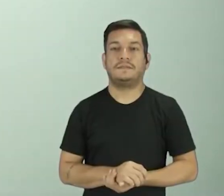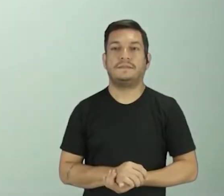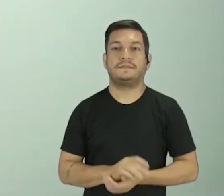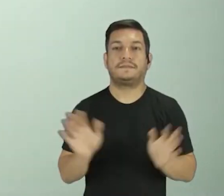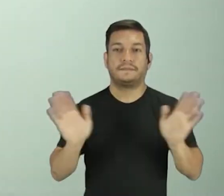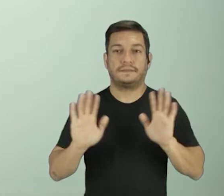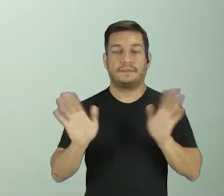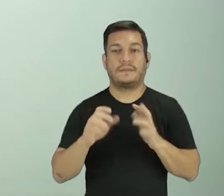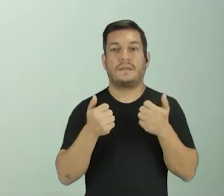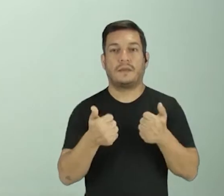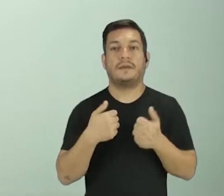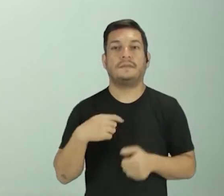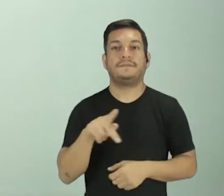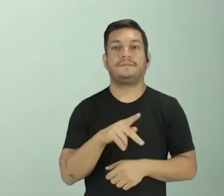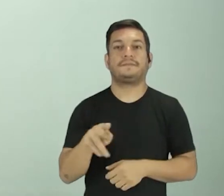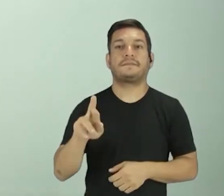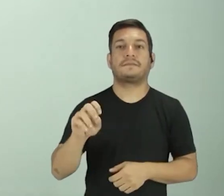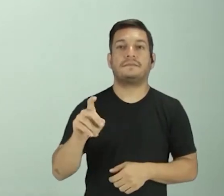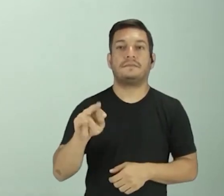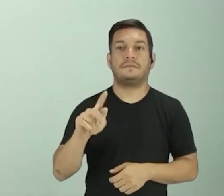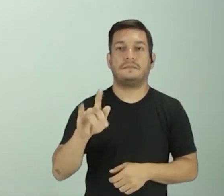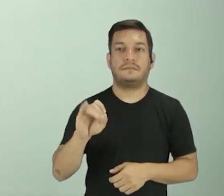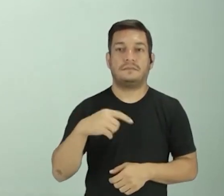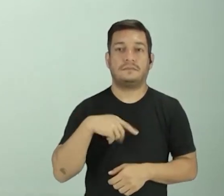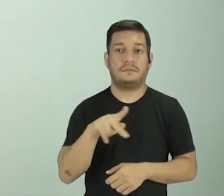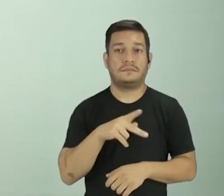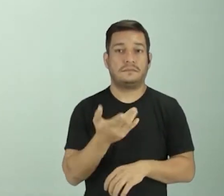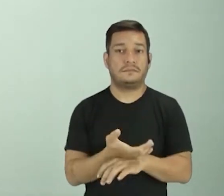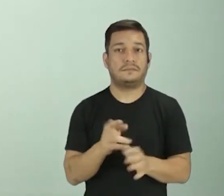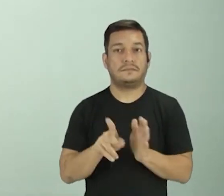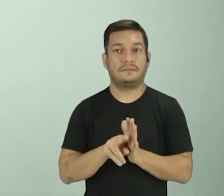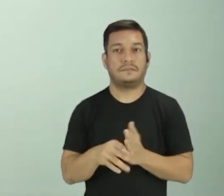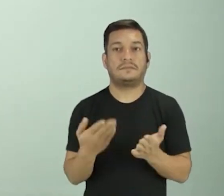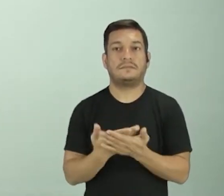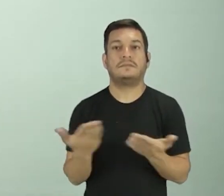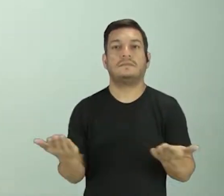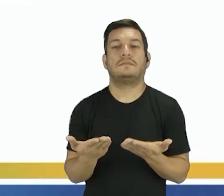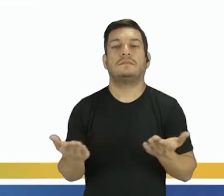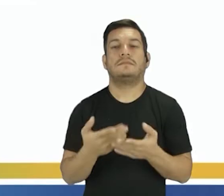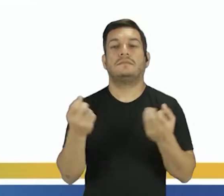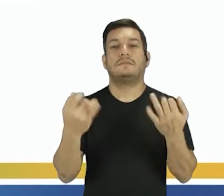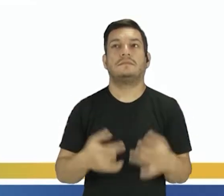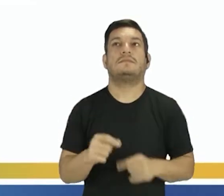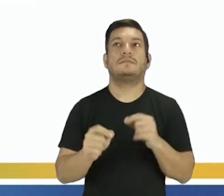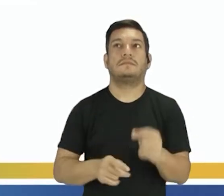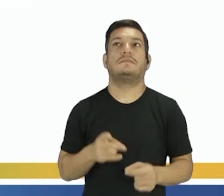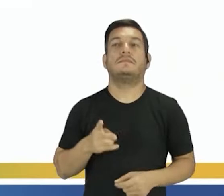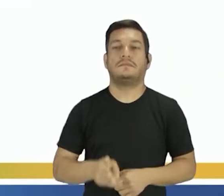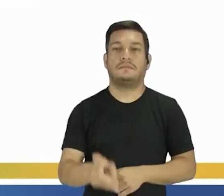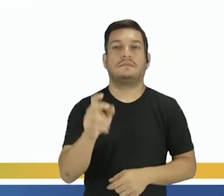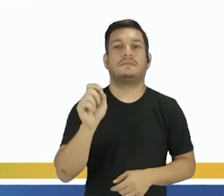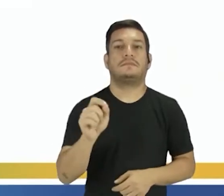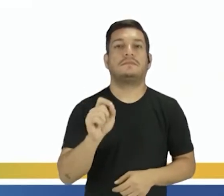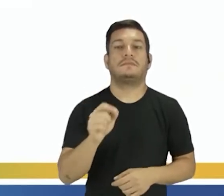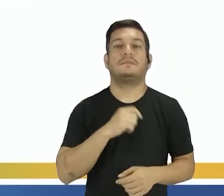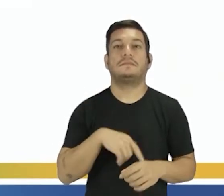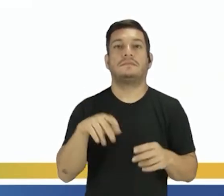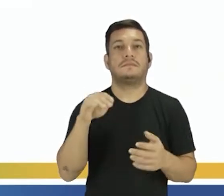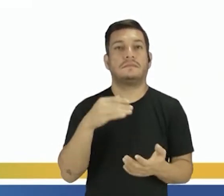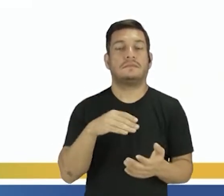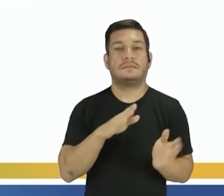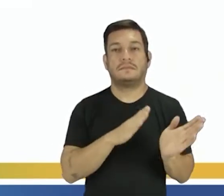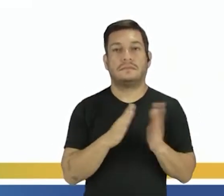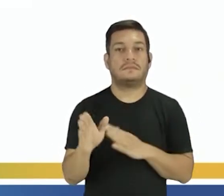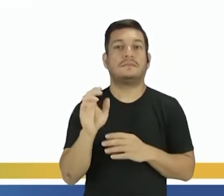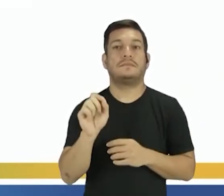Olá, gente, tudo bem? Eu sou o Rodrigo, sou professor de biologia e na aula de hoje a gente vai dar continuidade, nessa